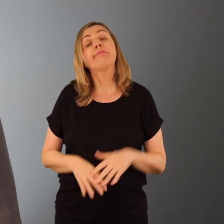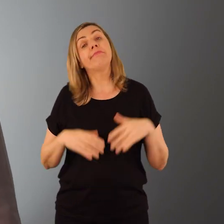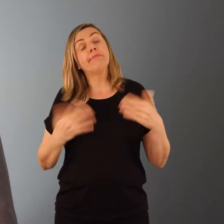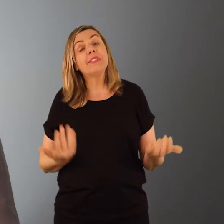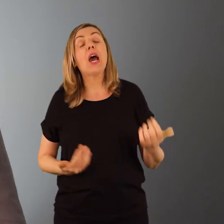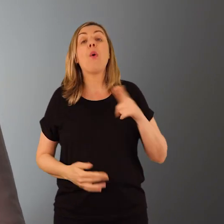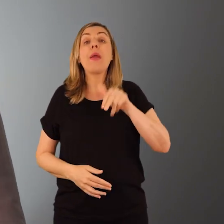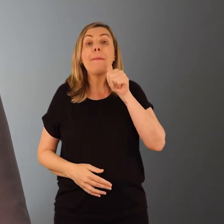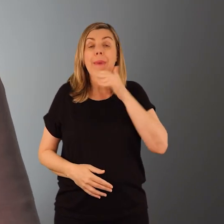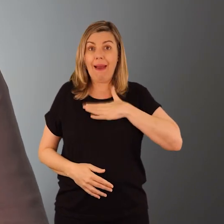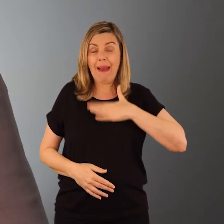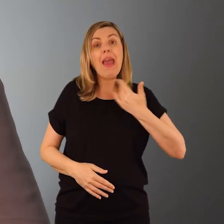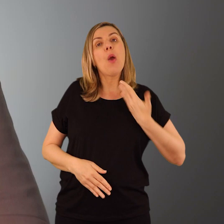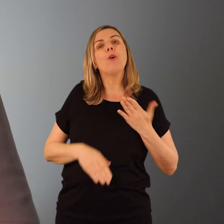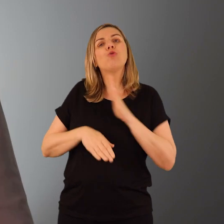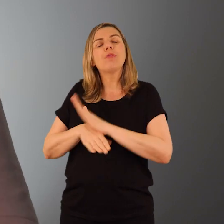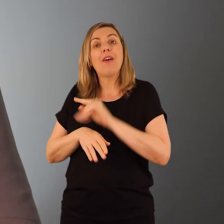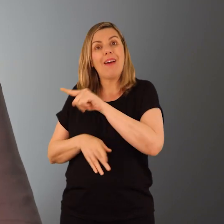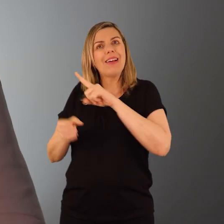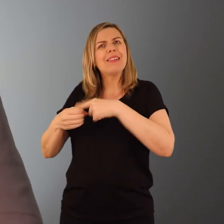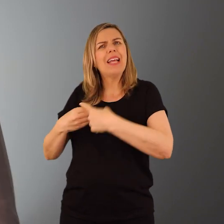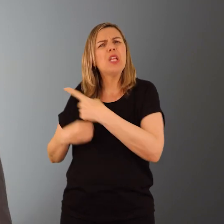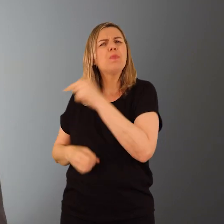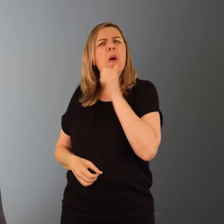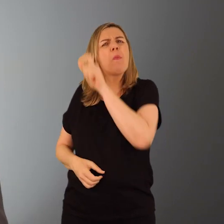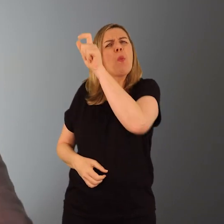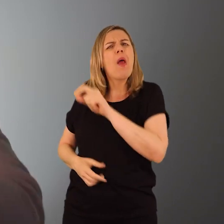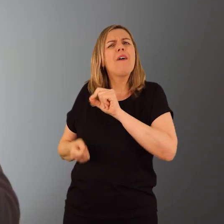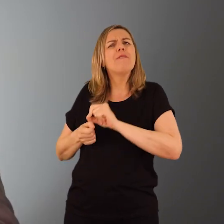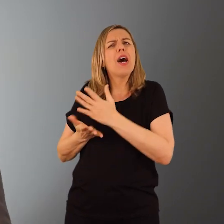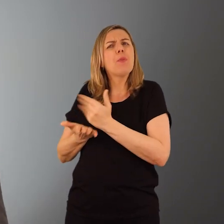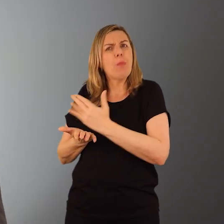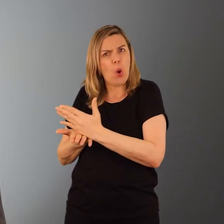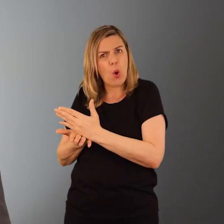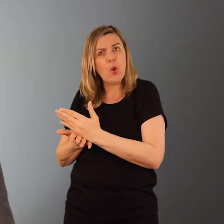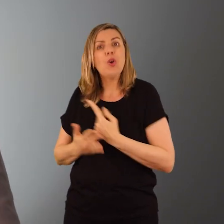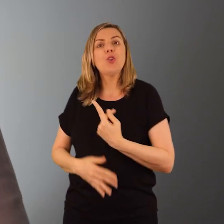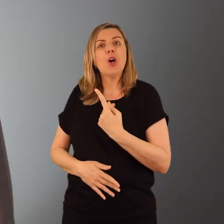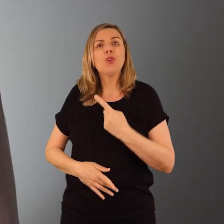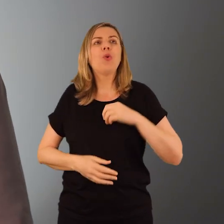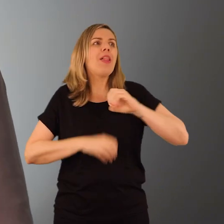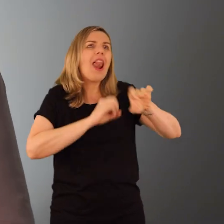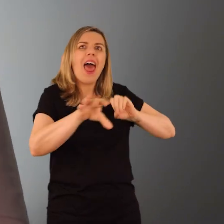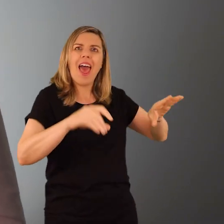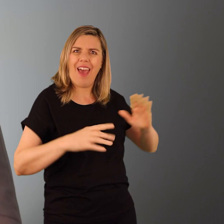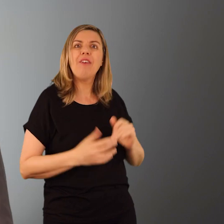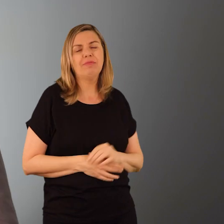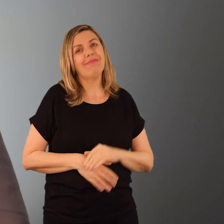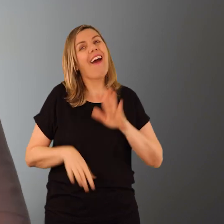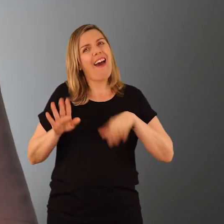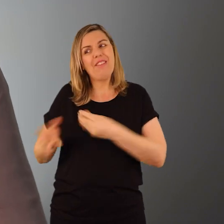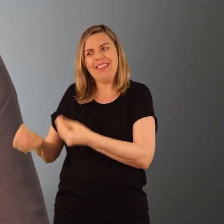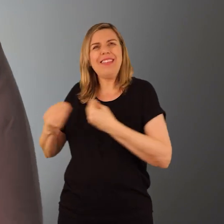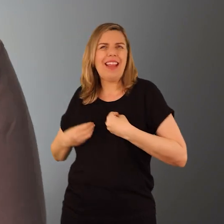minha irmã na cidade, né? Com uma senhora que fazia bolos lá, a gente fazia as entregas dos bolos, né? E a gente sempre ganhava alguma